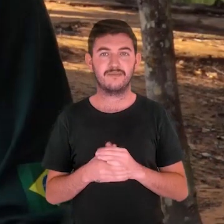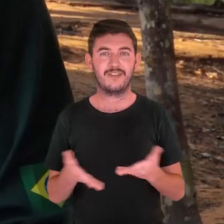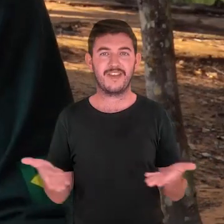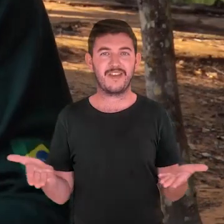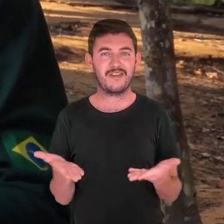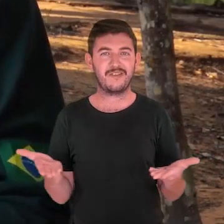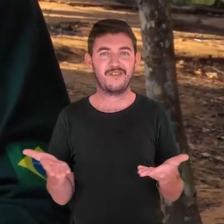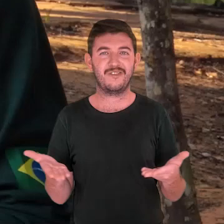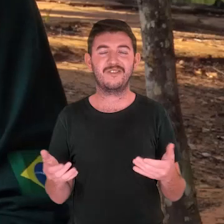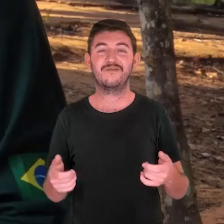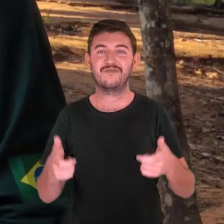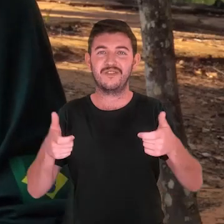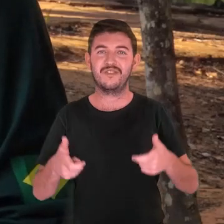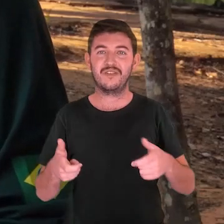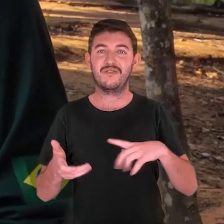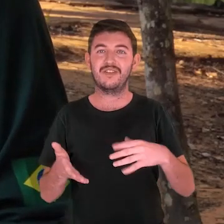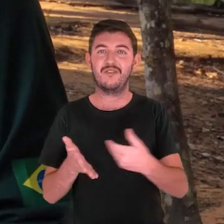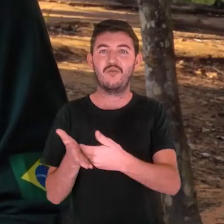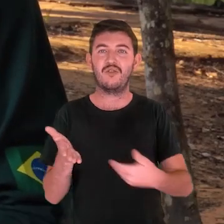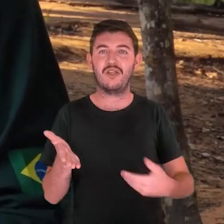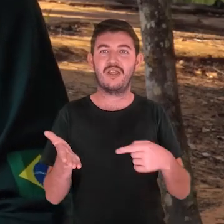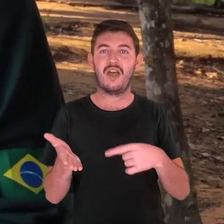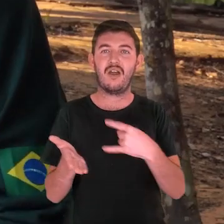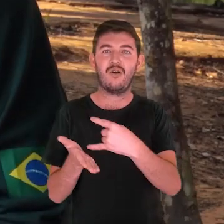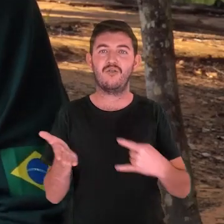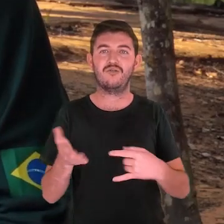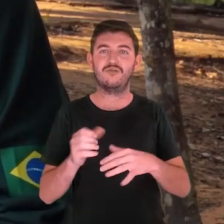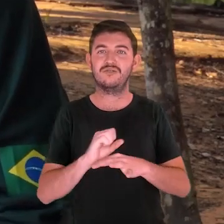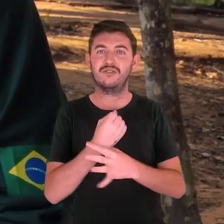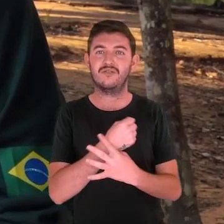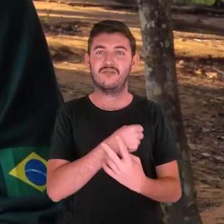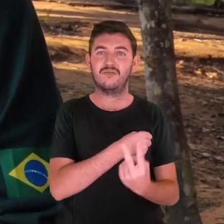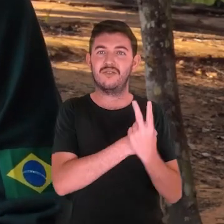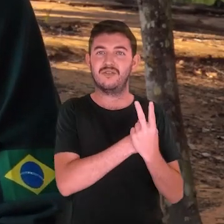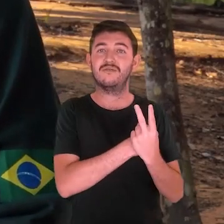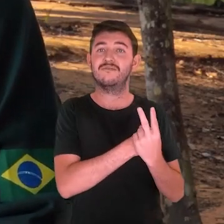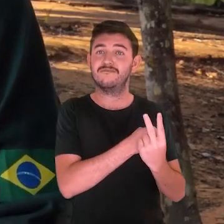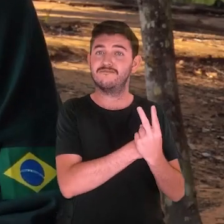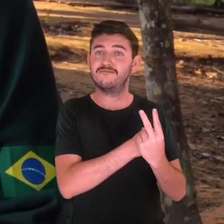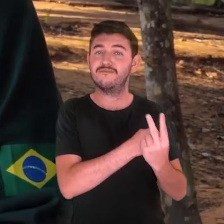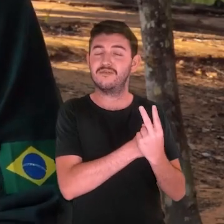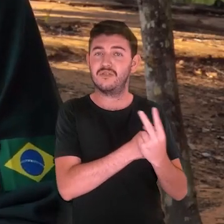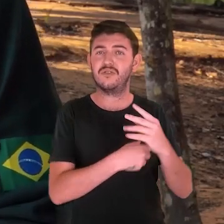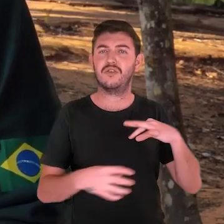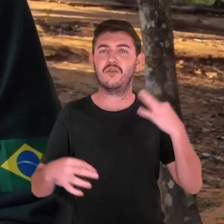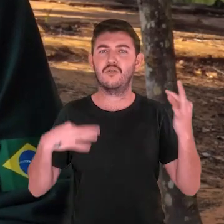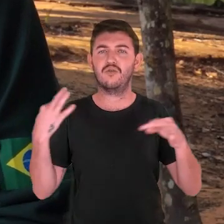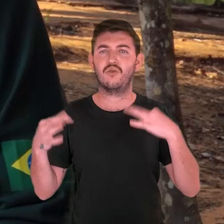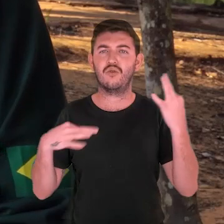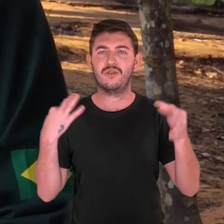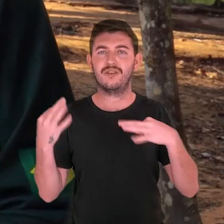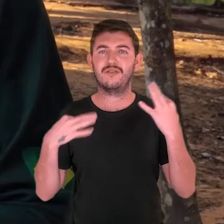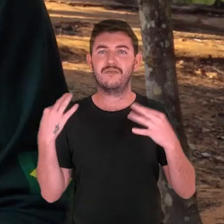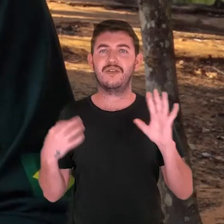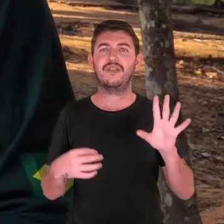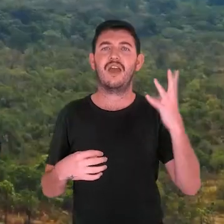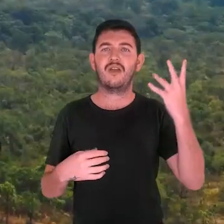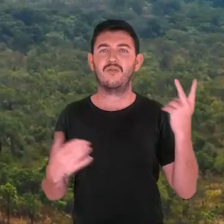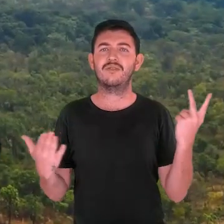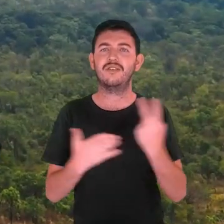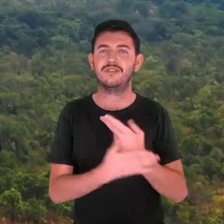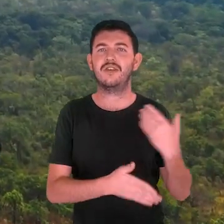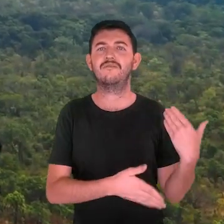Parque Nacional vai ficar realmente com esse laudo que será emitido pelo SGB. Nós vamos estar seguros de que o turismo está